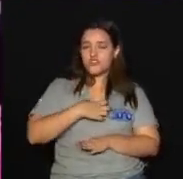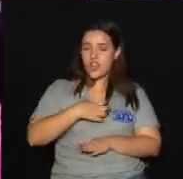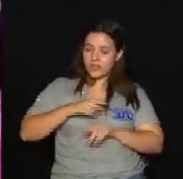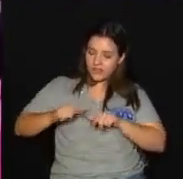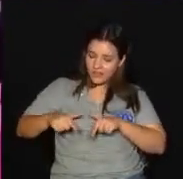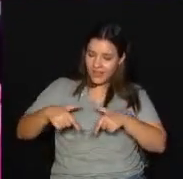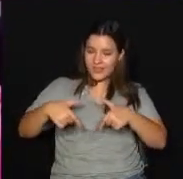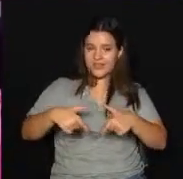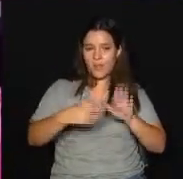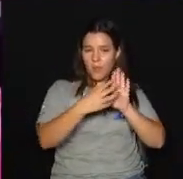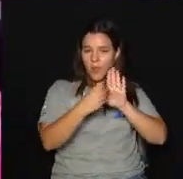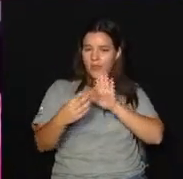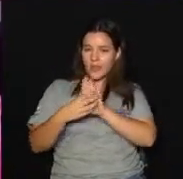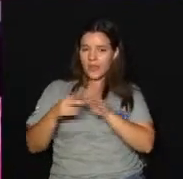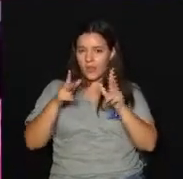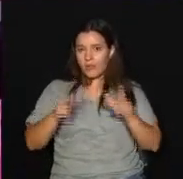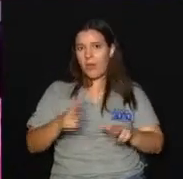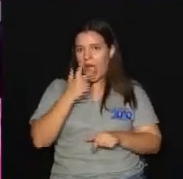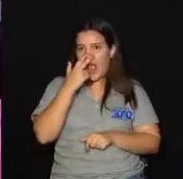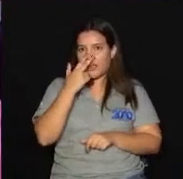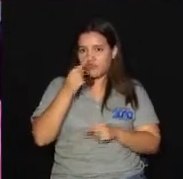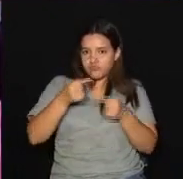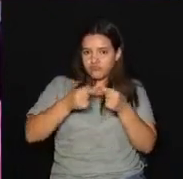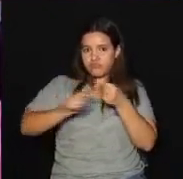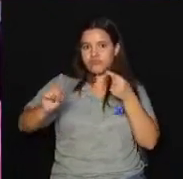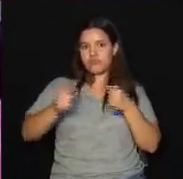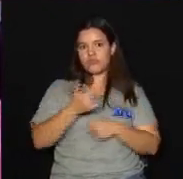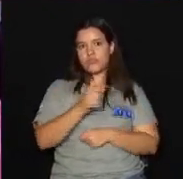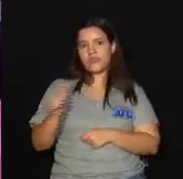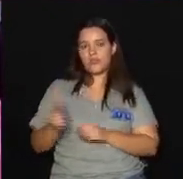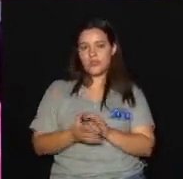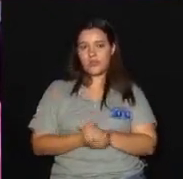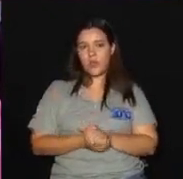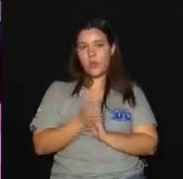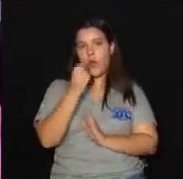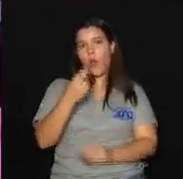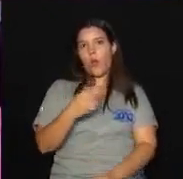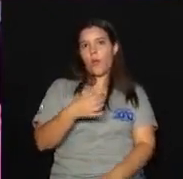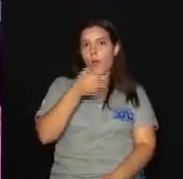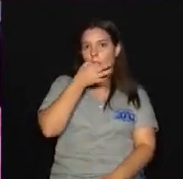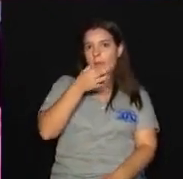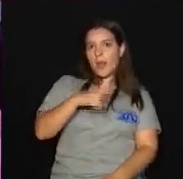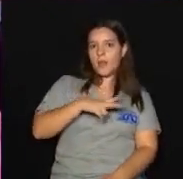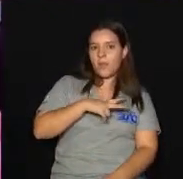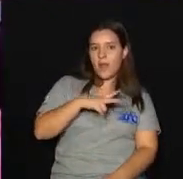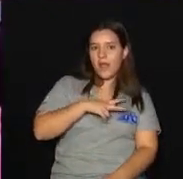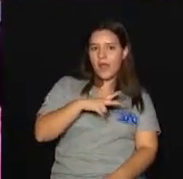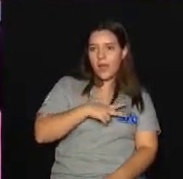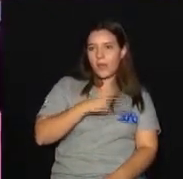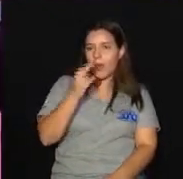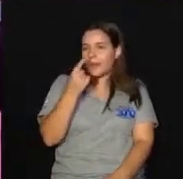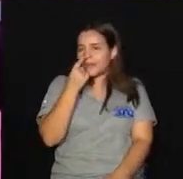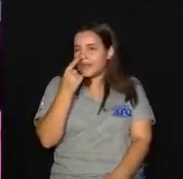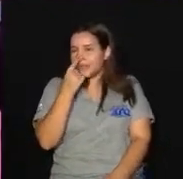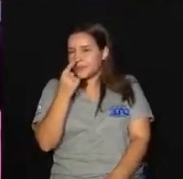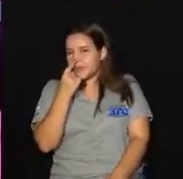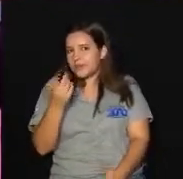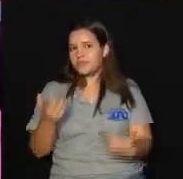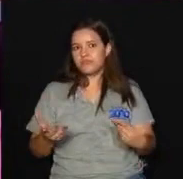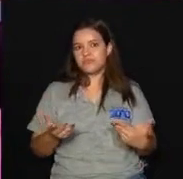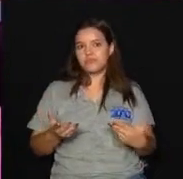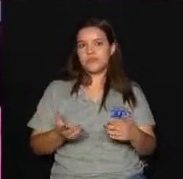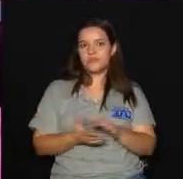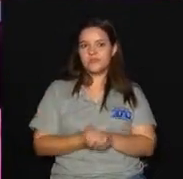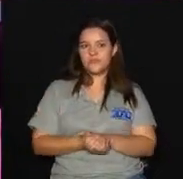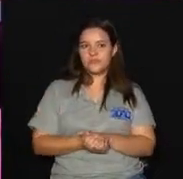ação. Não há divergências. Pode ser, talvez, alguma questão pessoal, alguém mais próximo, menos